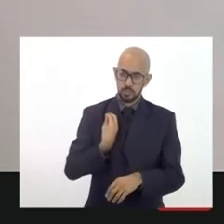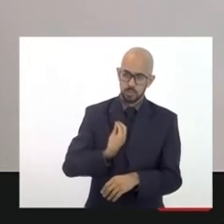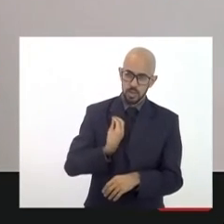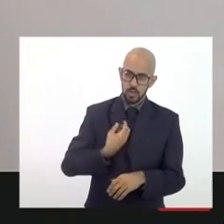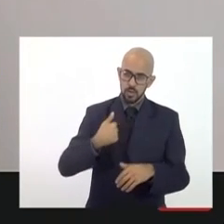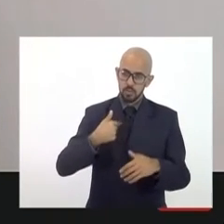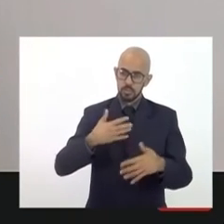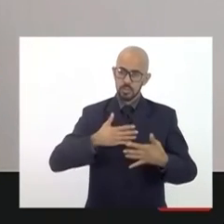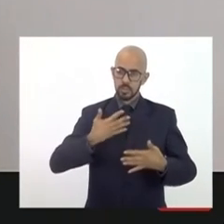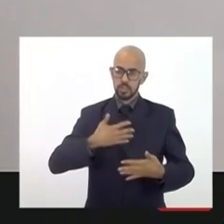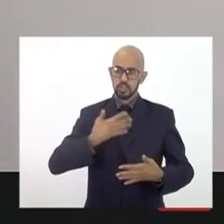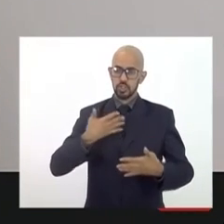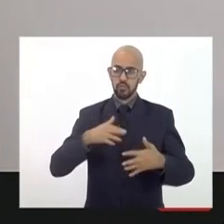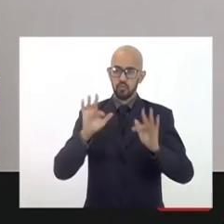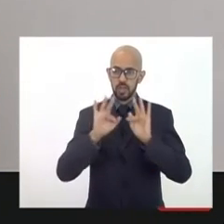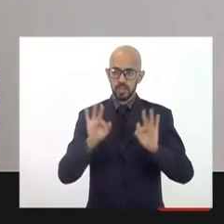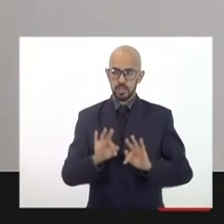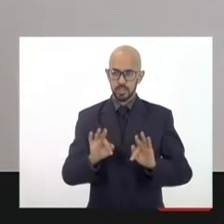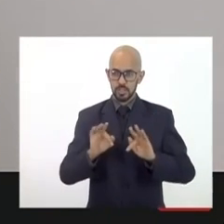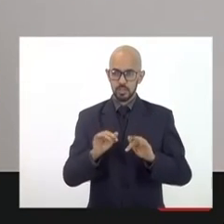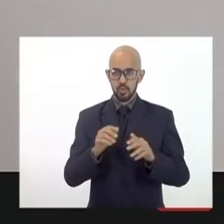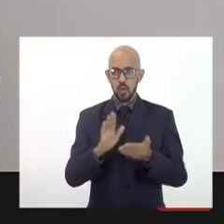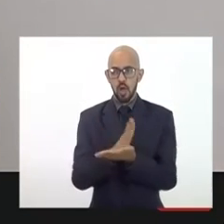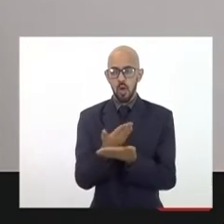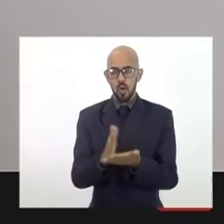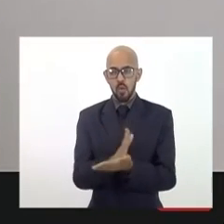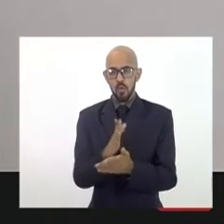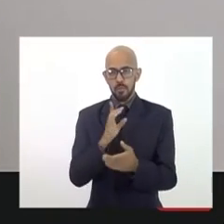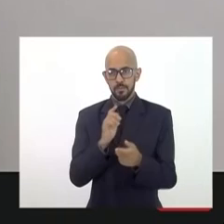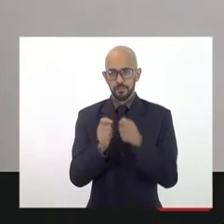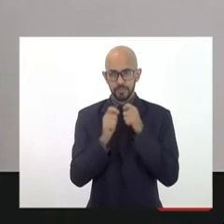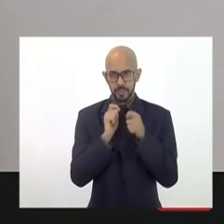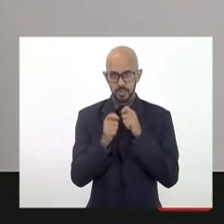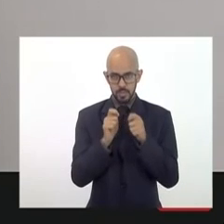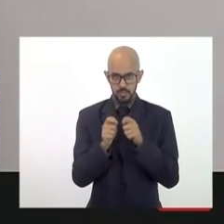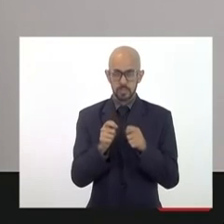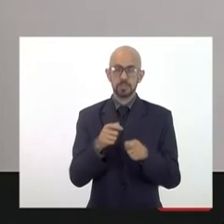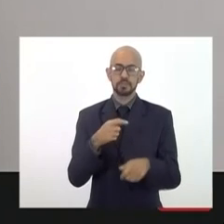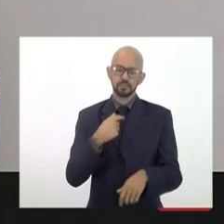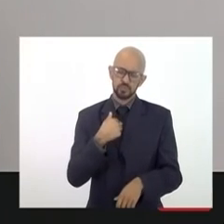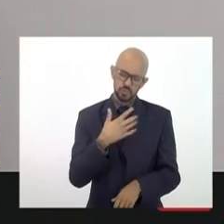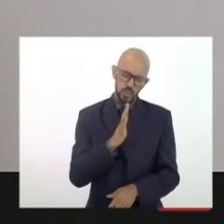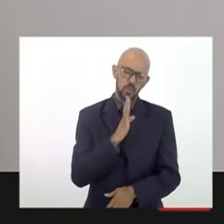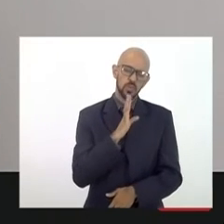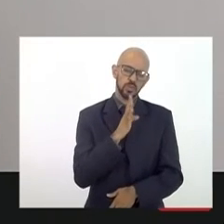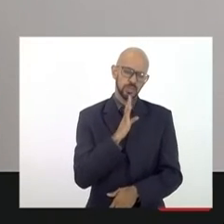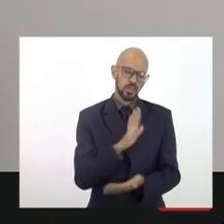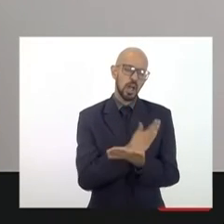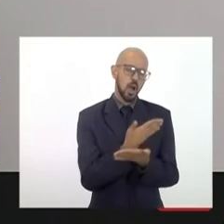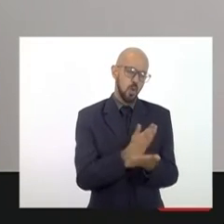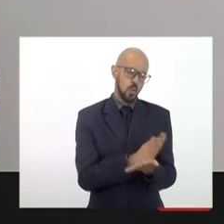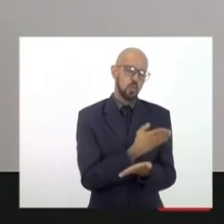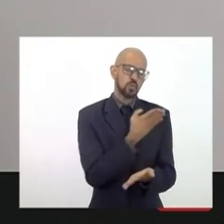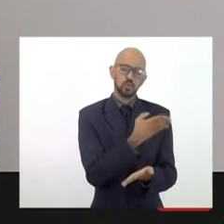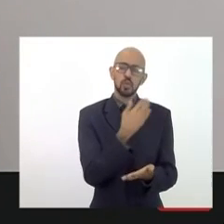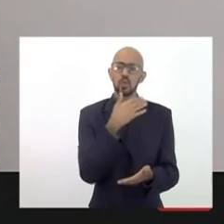feliz, inclusive, com alguns depoimentos aí. Da Magda eu já conhecia, da Kátia conhecia, gostei do parecer do IBP,